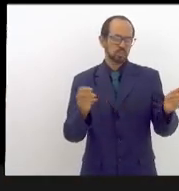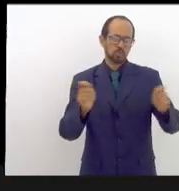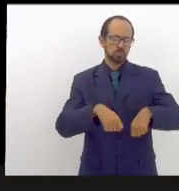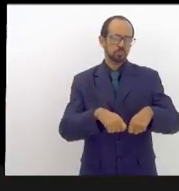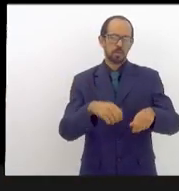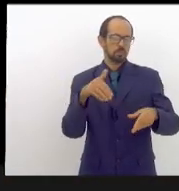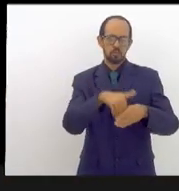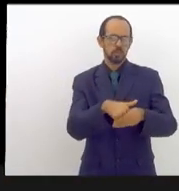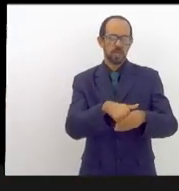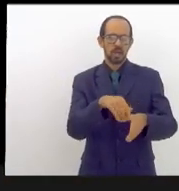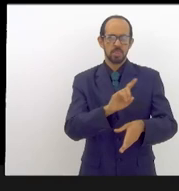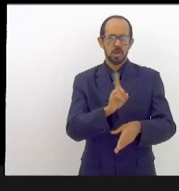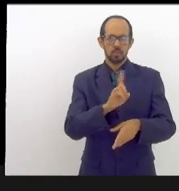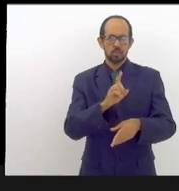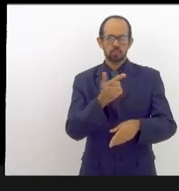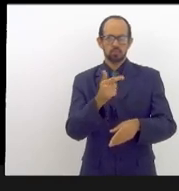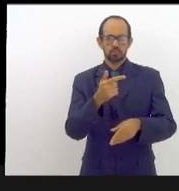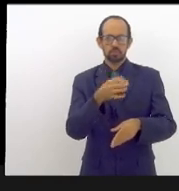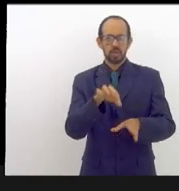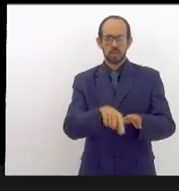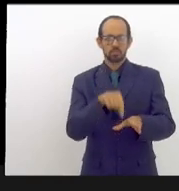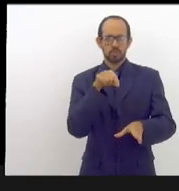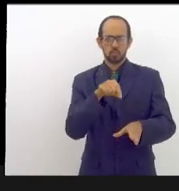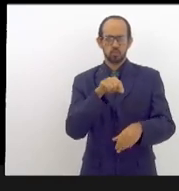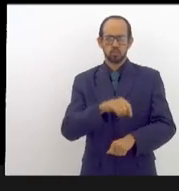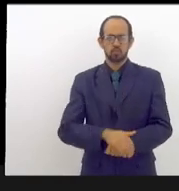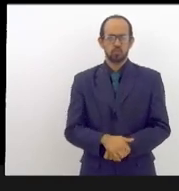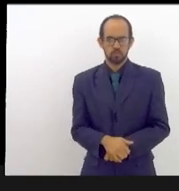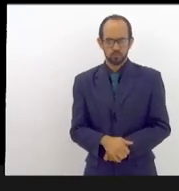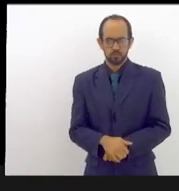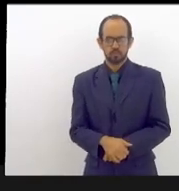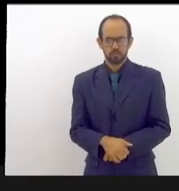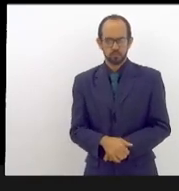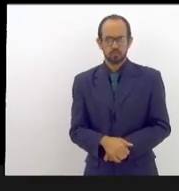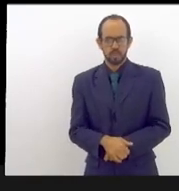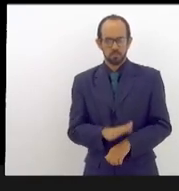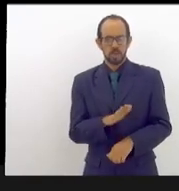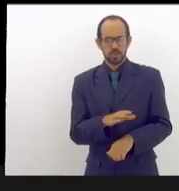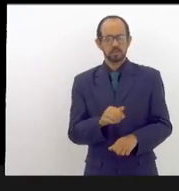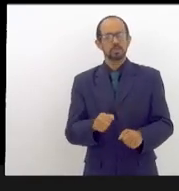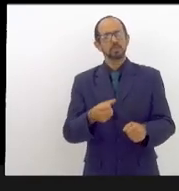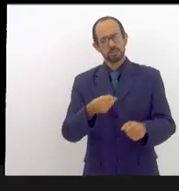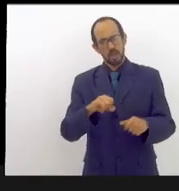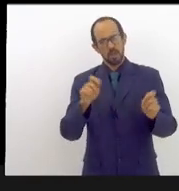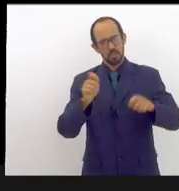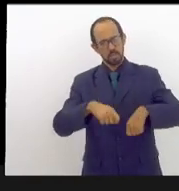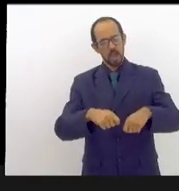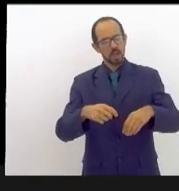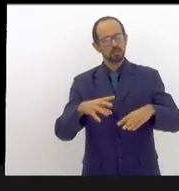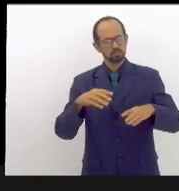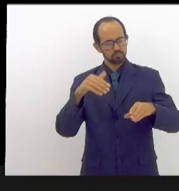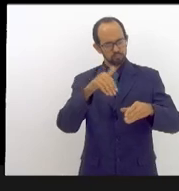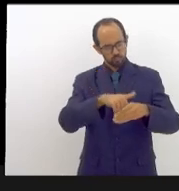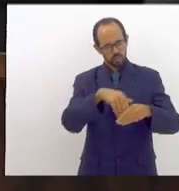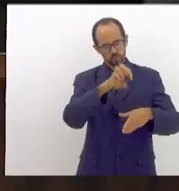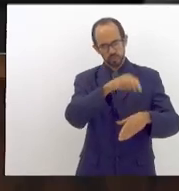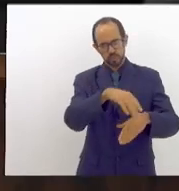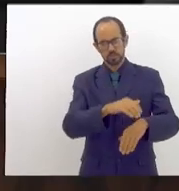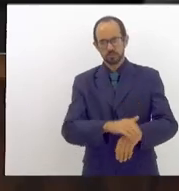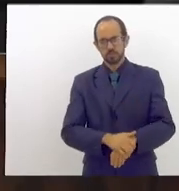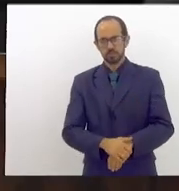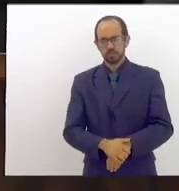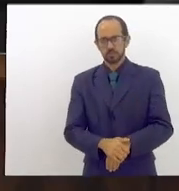aqui não tem a opção no sistema mas eu queria pudesse anotar o voto sim aperta